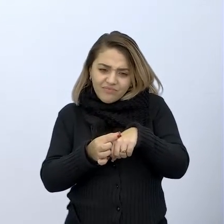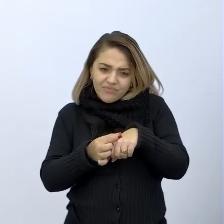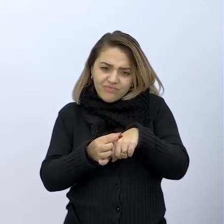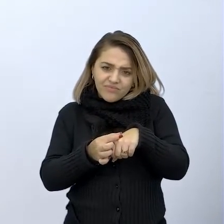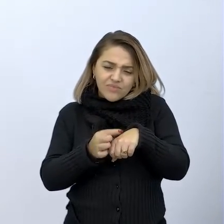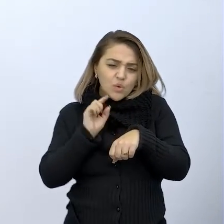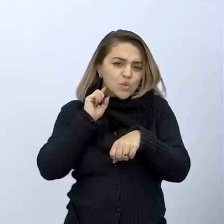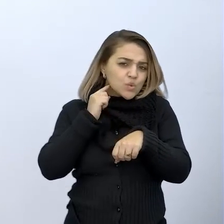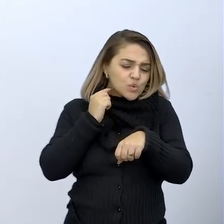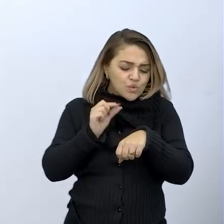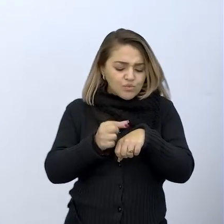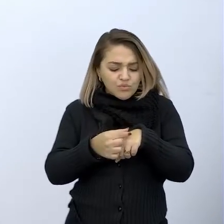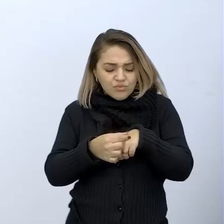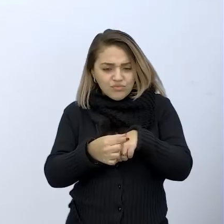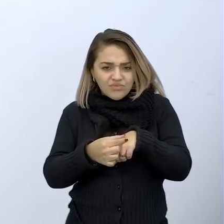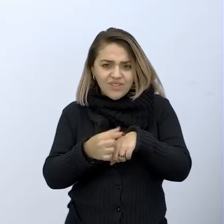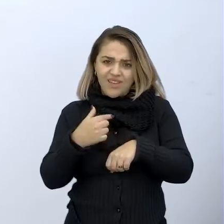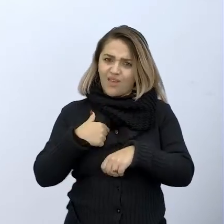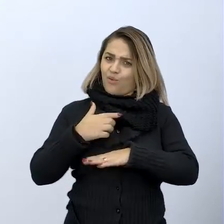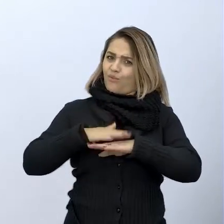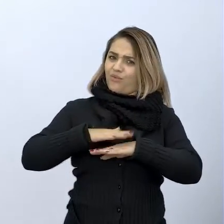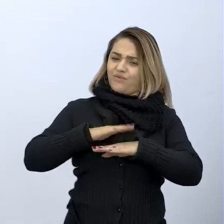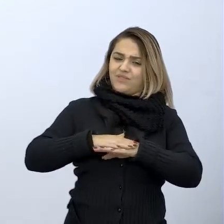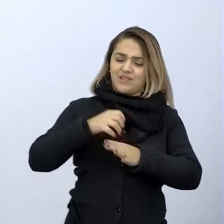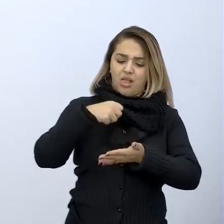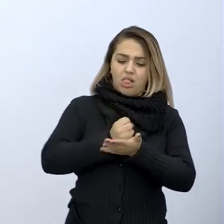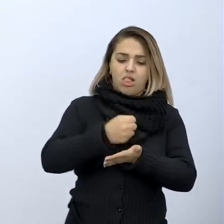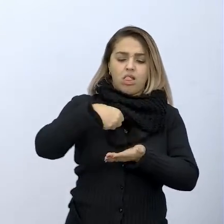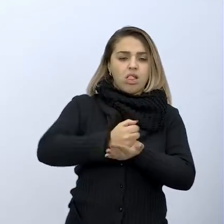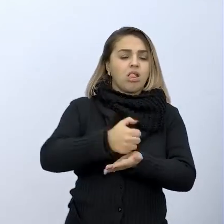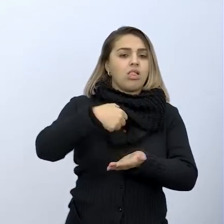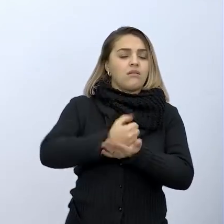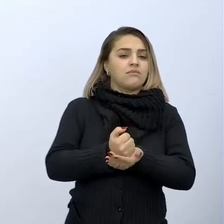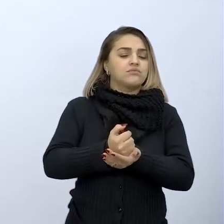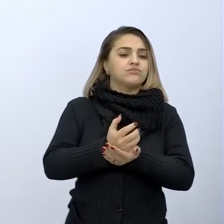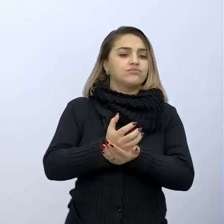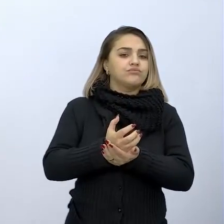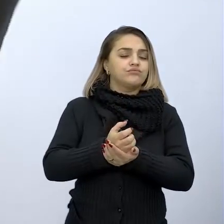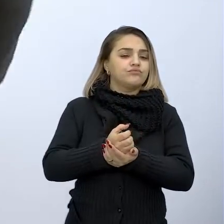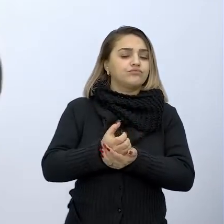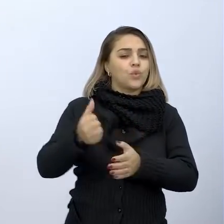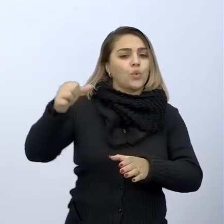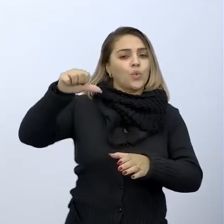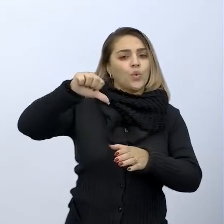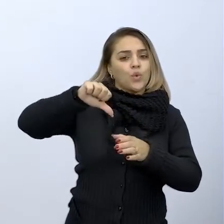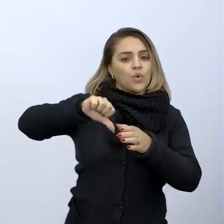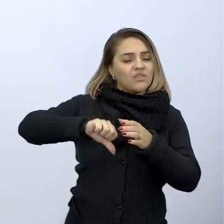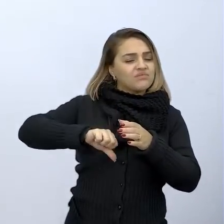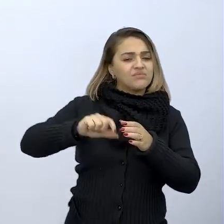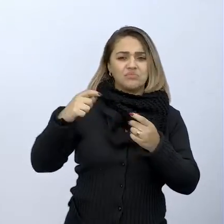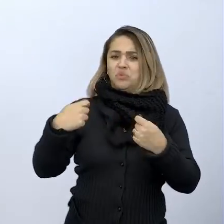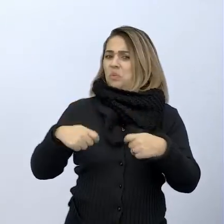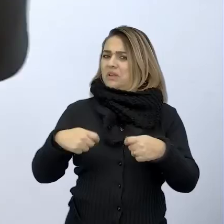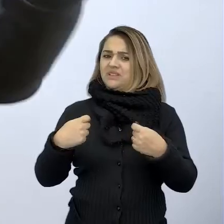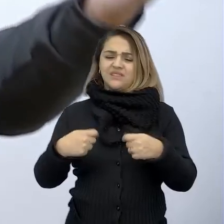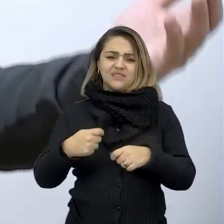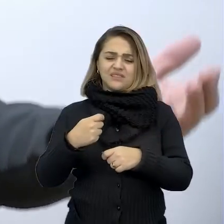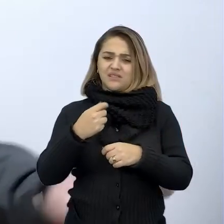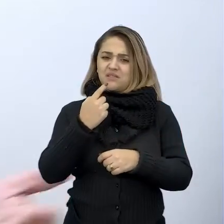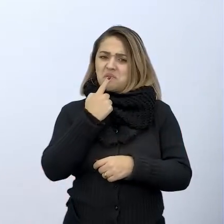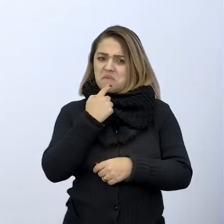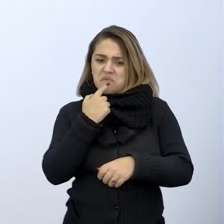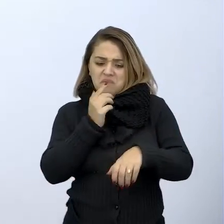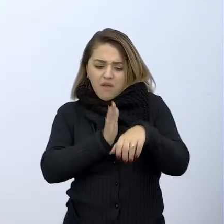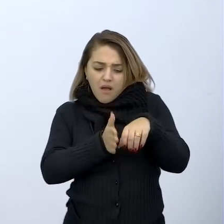Para mim, por exemplo, que vou fazer molho, eu não preciso que o tomate esteja lindo e maravilhoso, não precisa ser um tomate